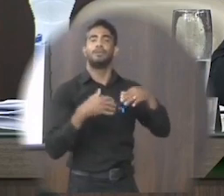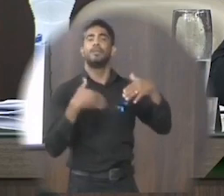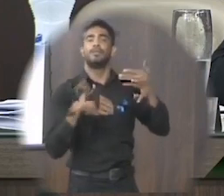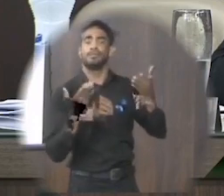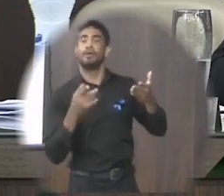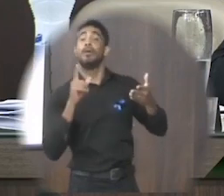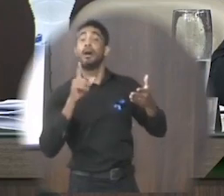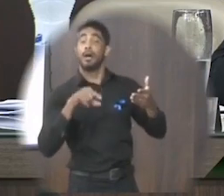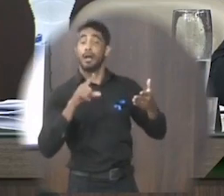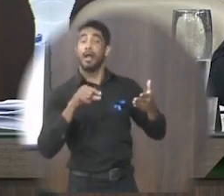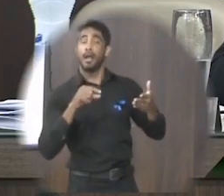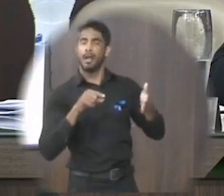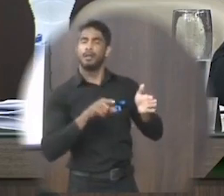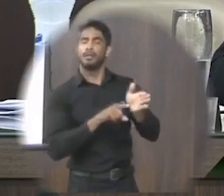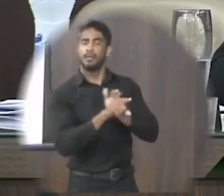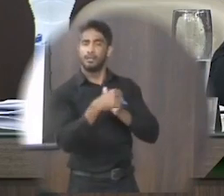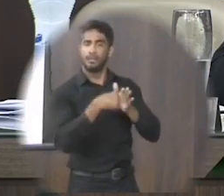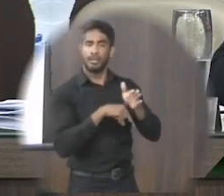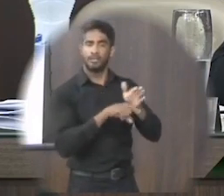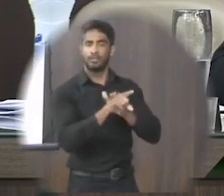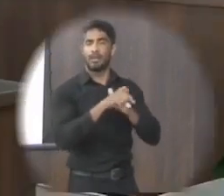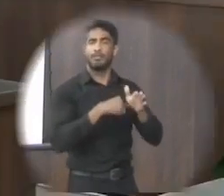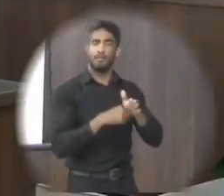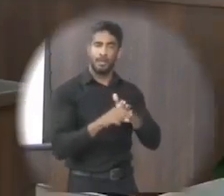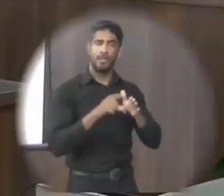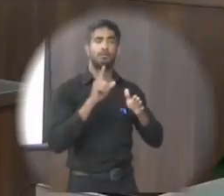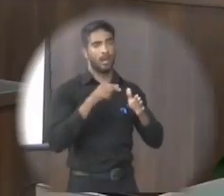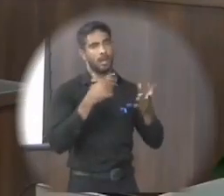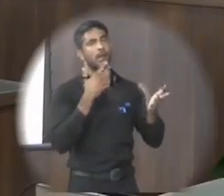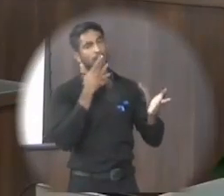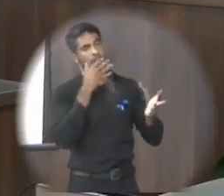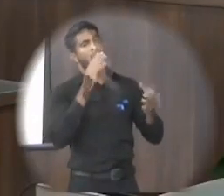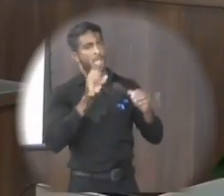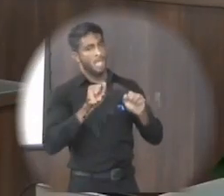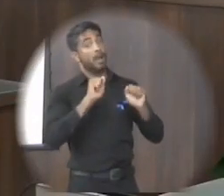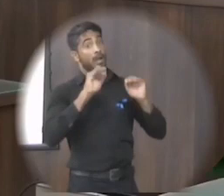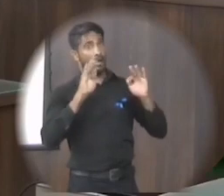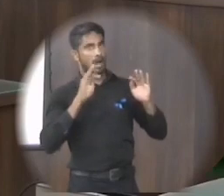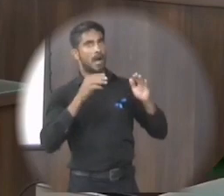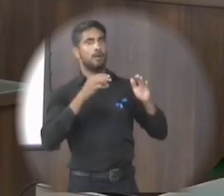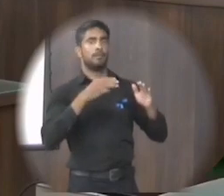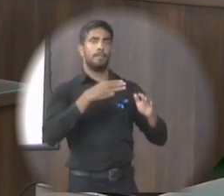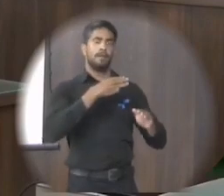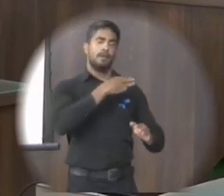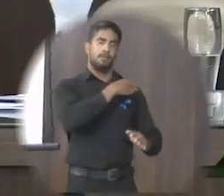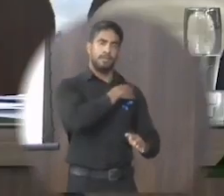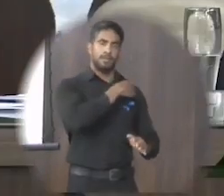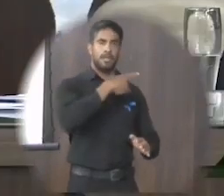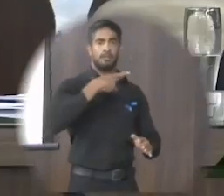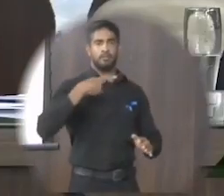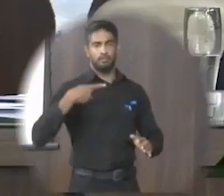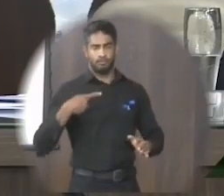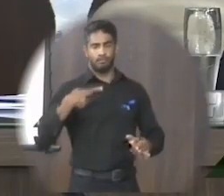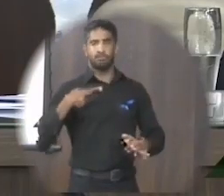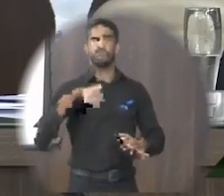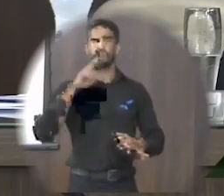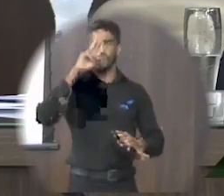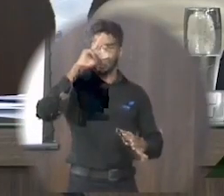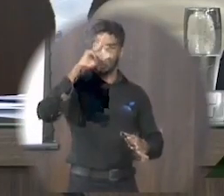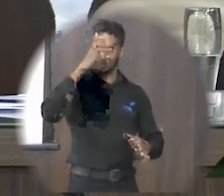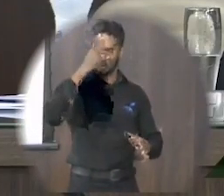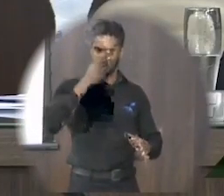em um dado questionamento, diga-se de passagem, isso é óbvio, é claro, né? O Ministério Público, os direitos humanos realmente têm que